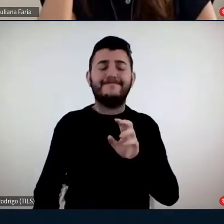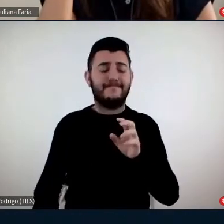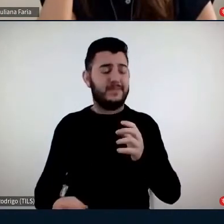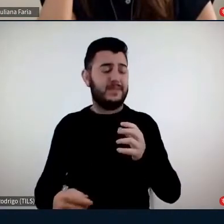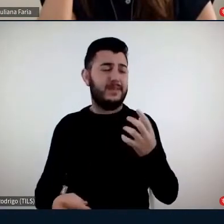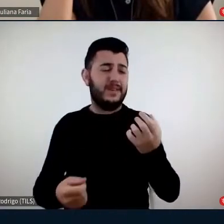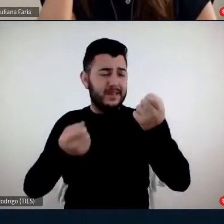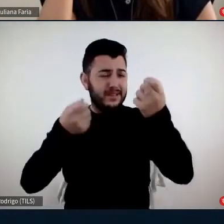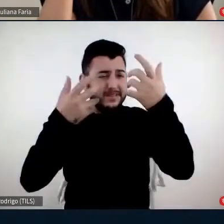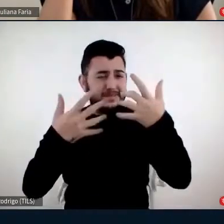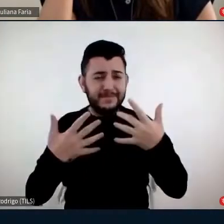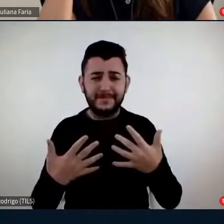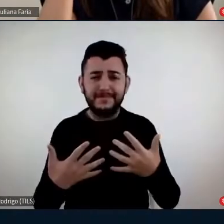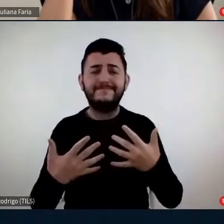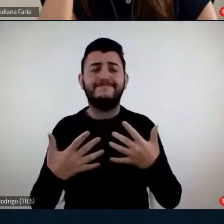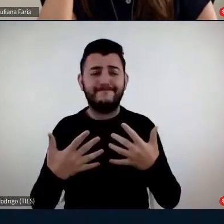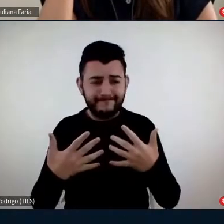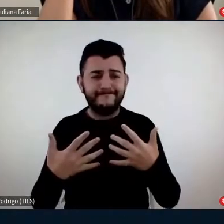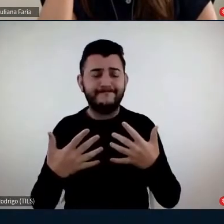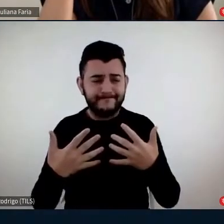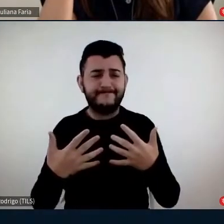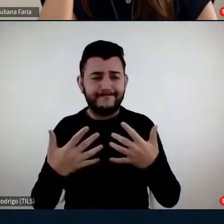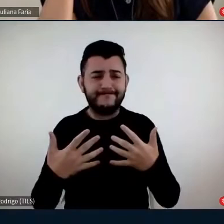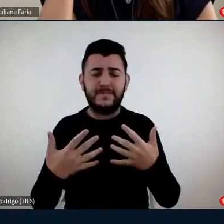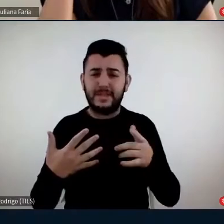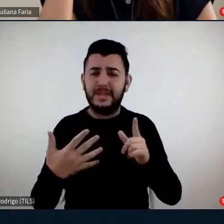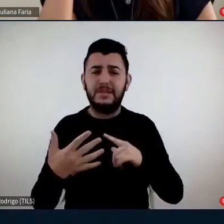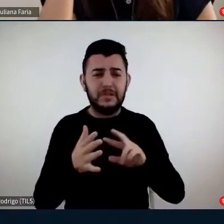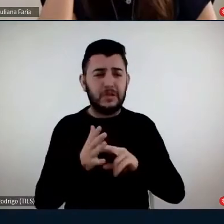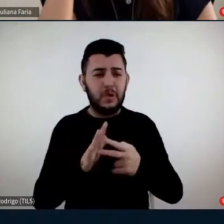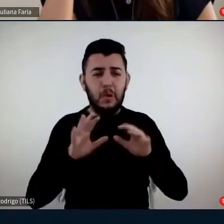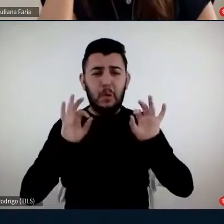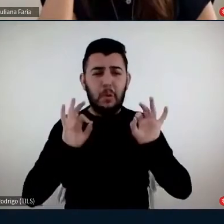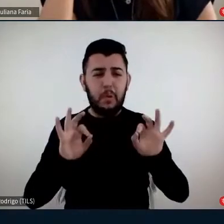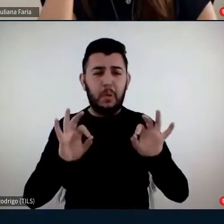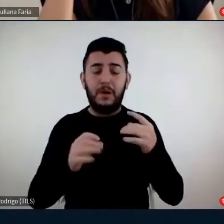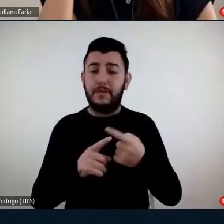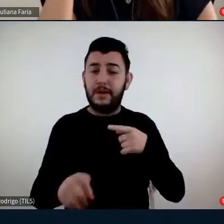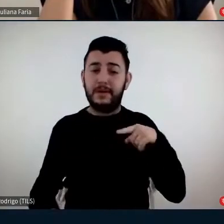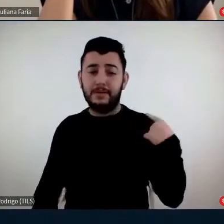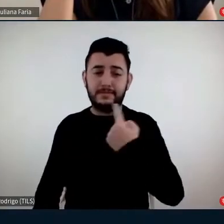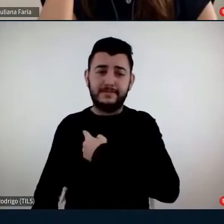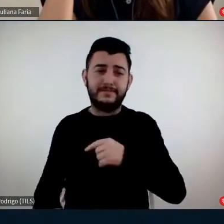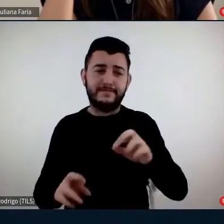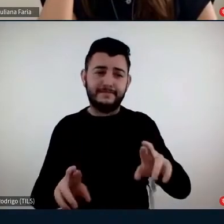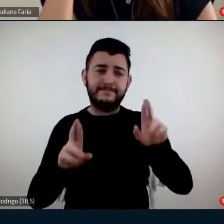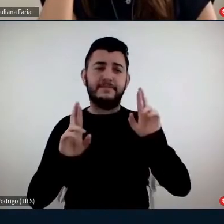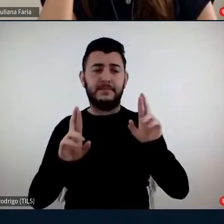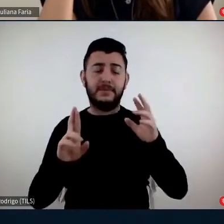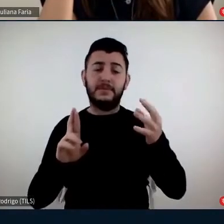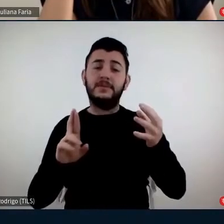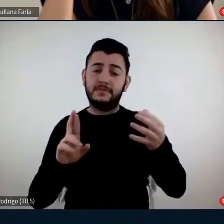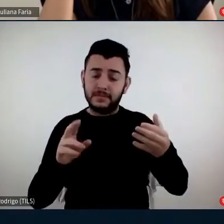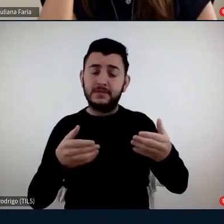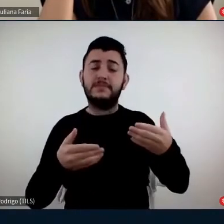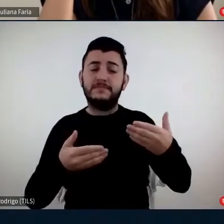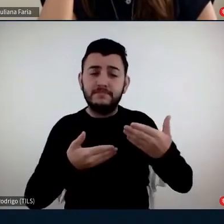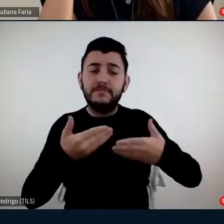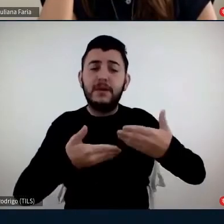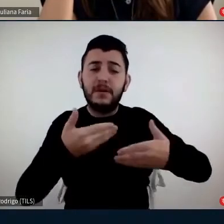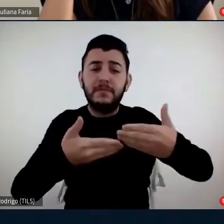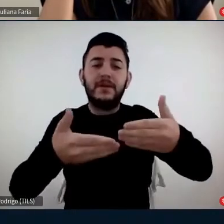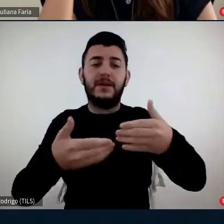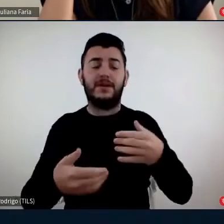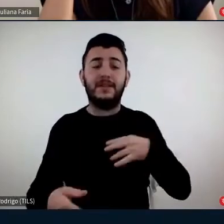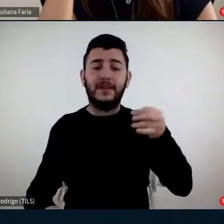fala, porque é um trabalho que a gente espera que possa ser utilizado daqui para frente, e não ter esses